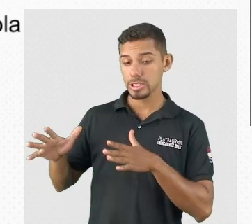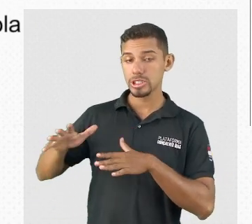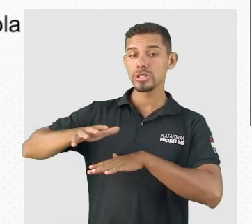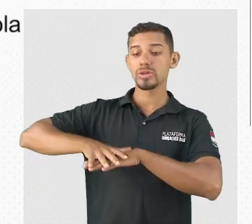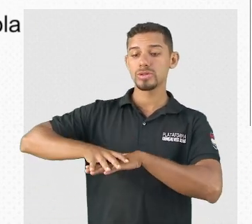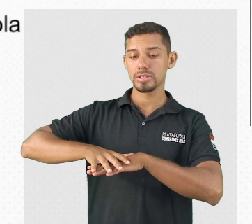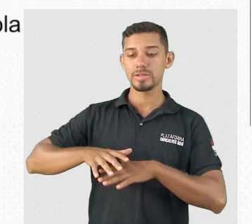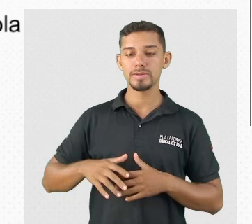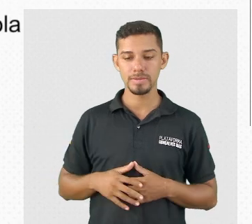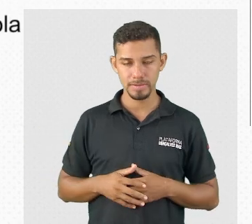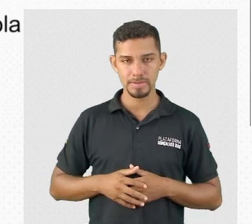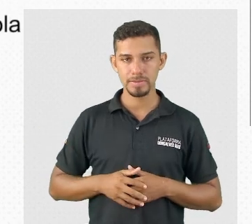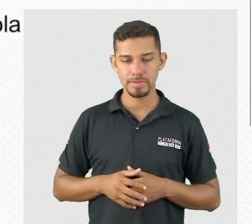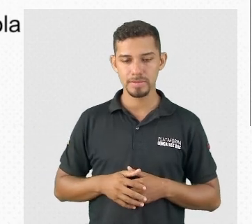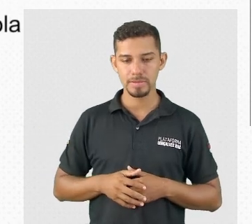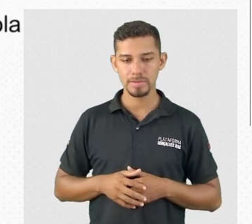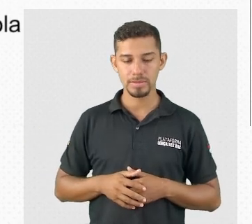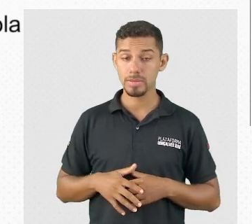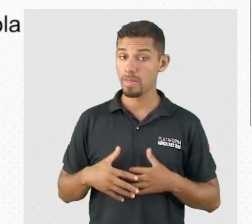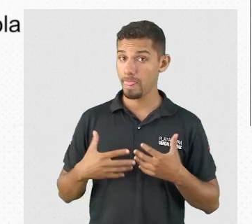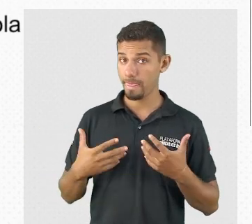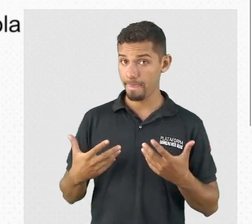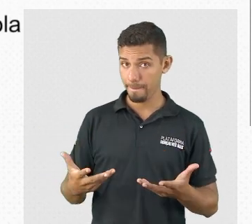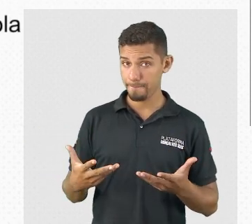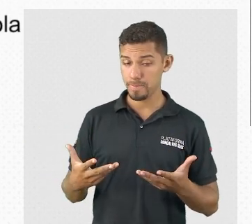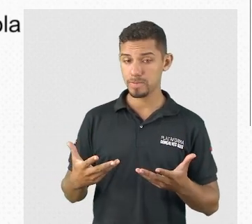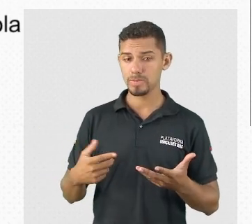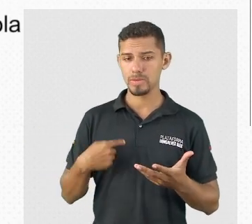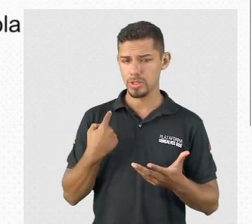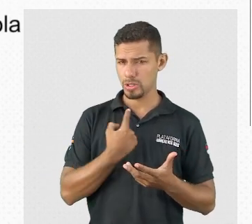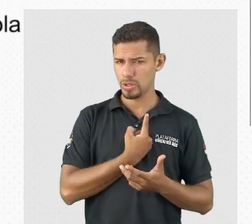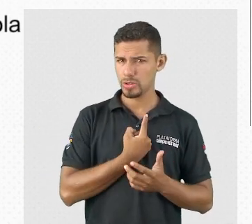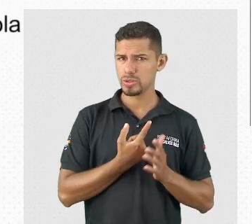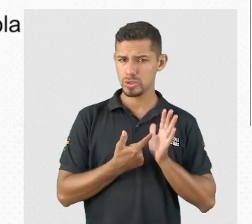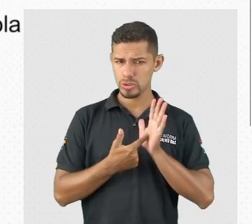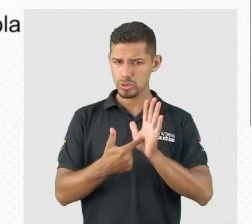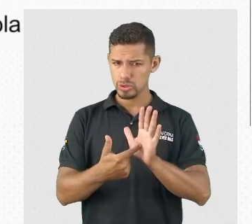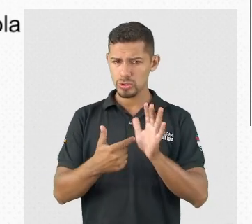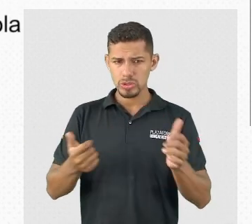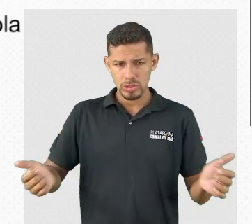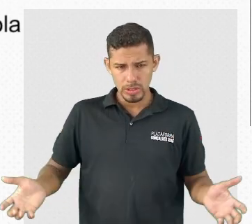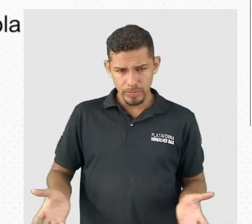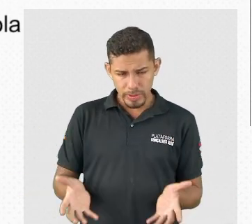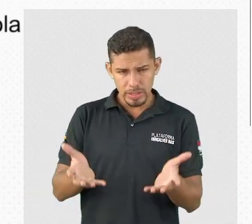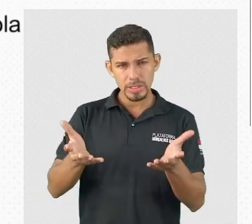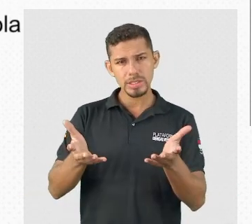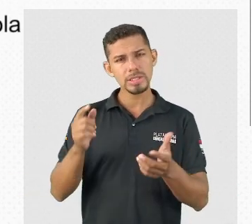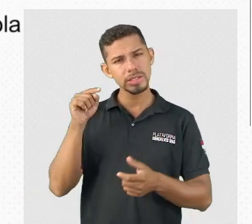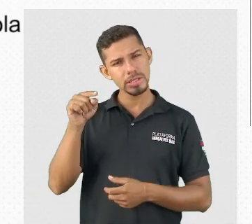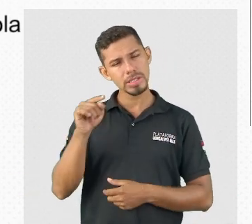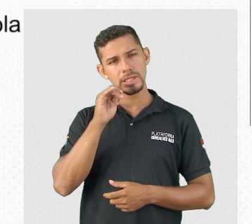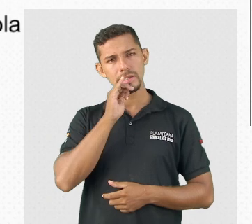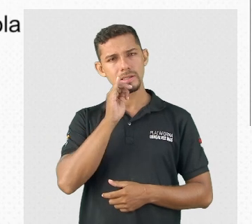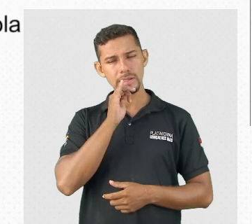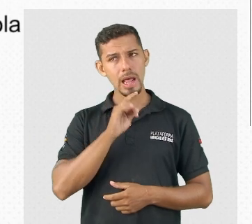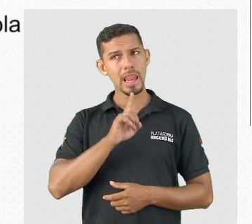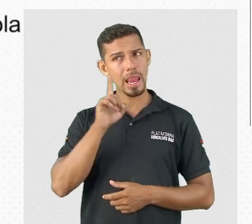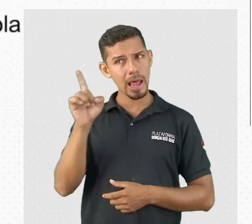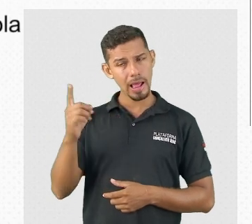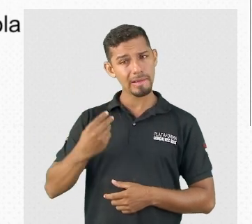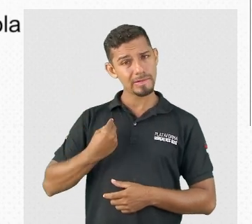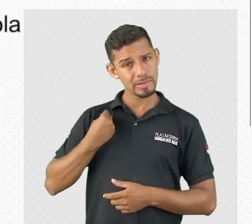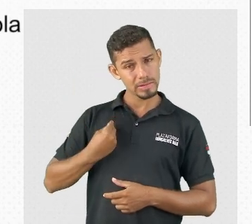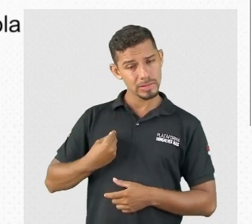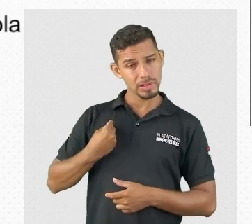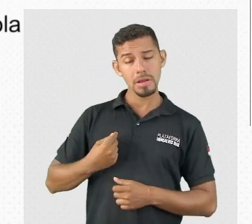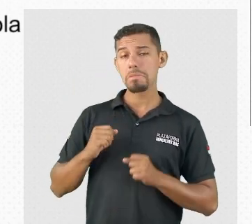inclusiva, certo? Então, a gente colocar um representante, esses representantes que lá estão, eles